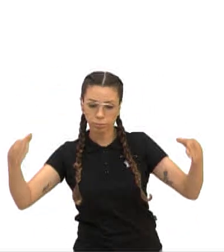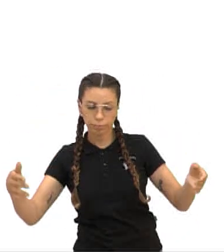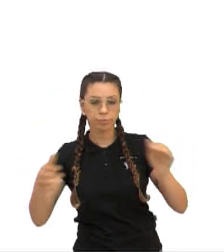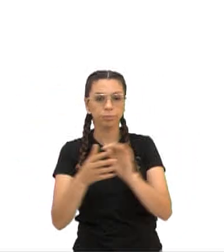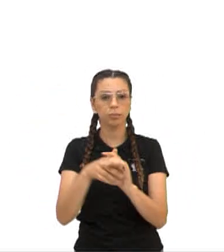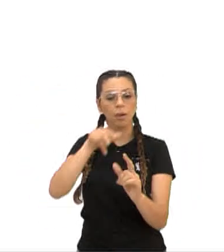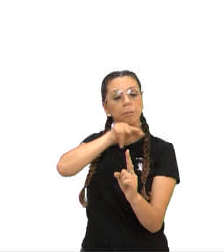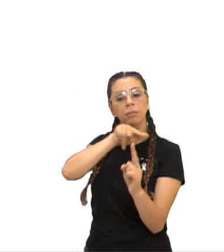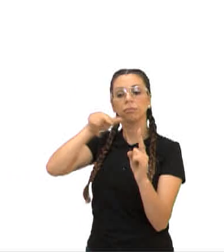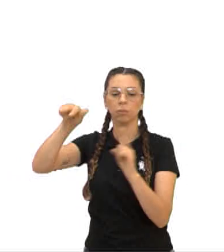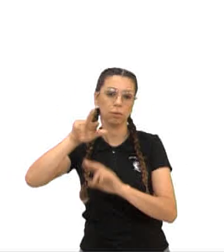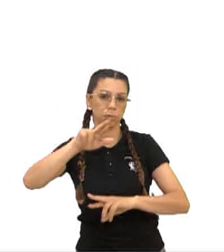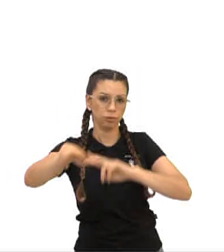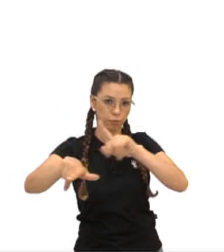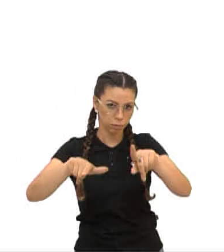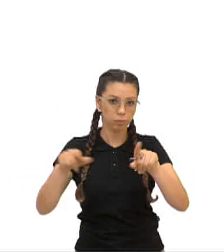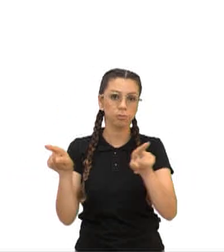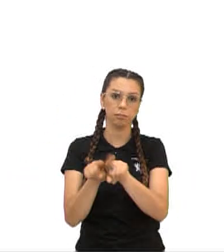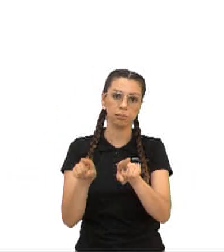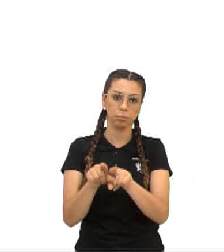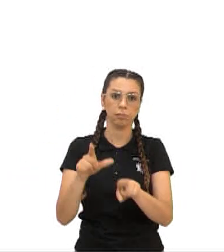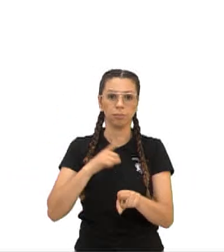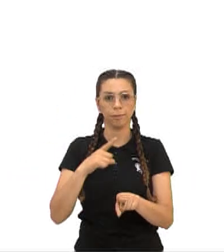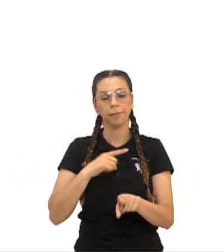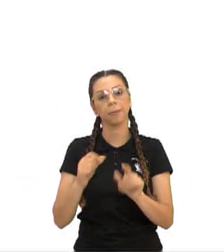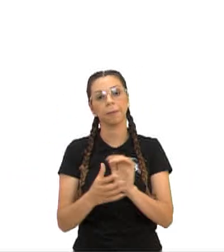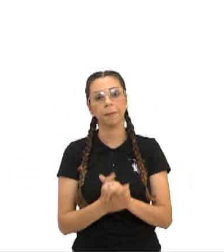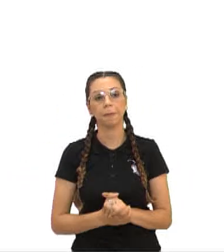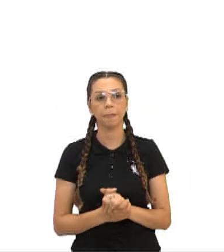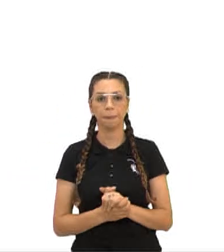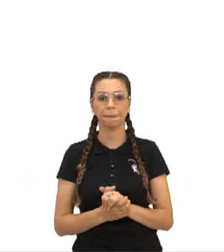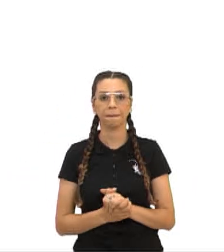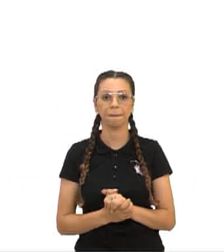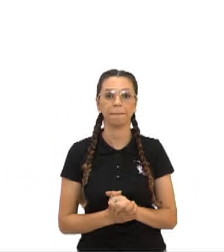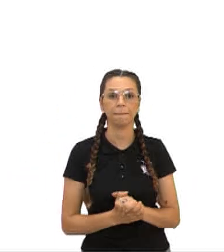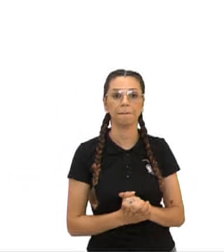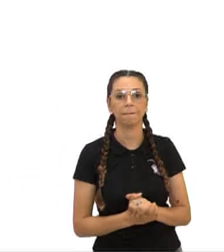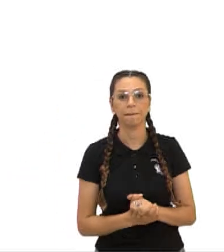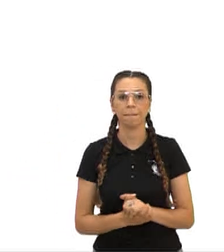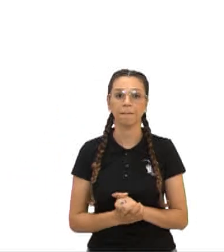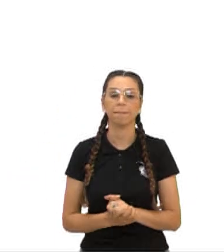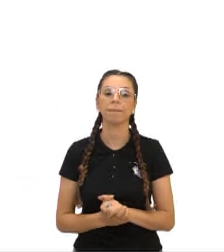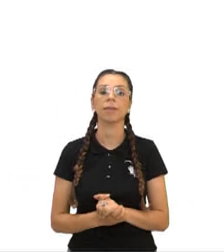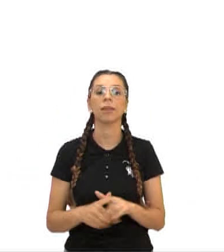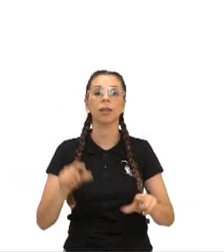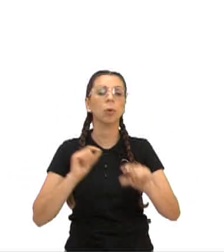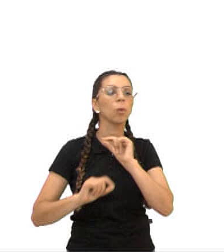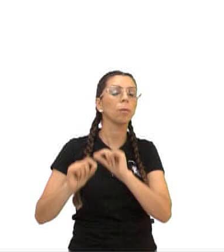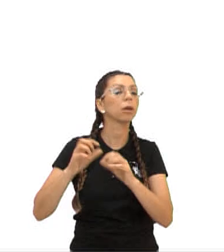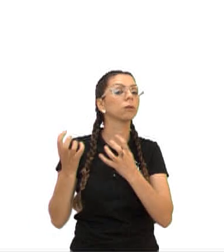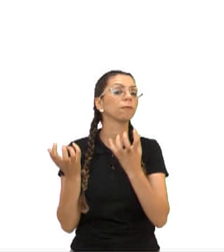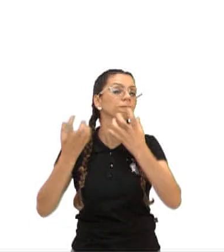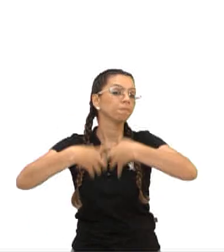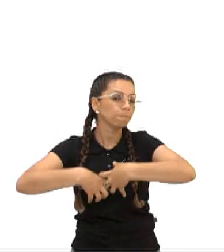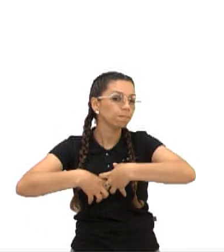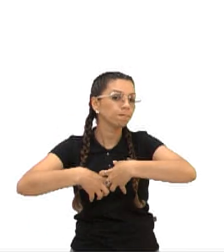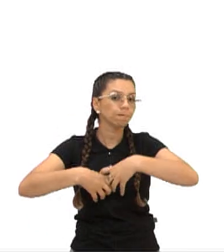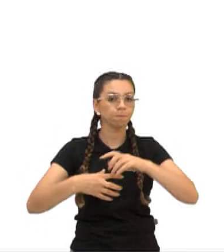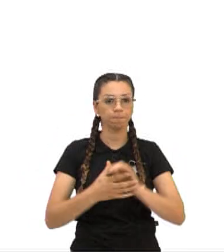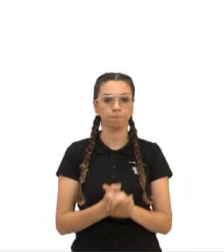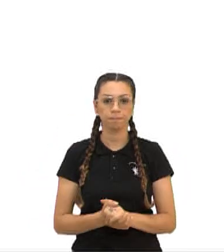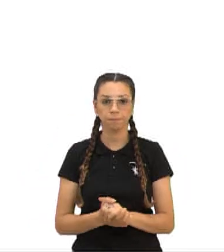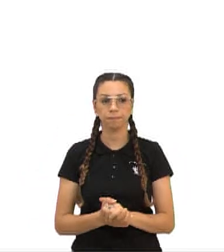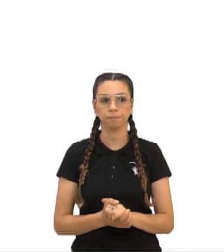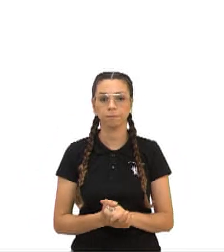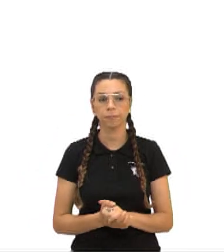ângulo, né? A gente vê que não há uma figura central, elas estão todas... É a concepção do ensaio, de como está funcionando, tá? Aí